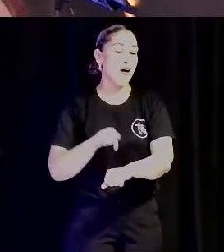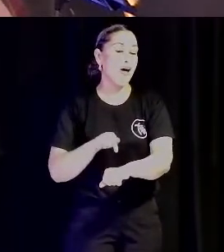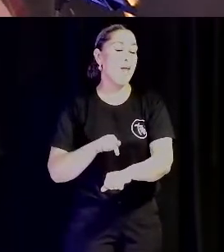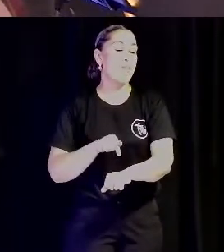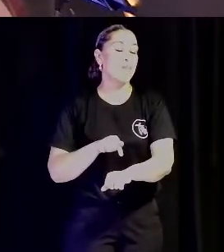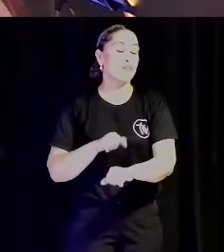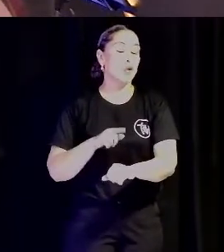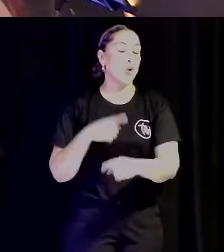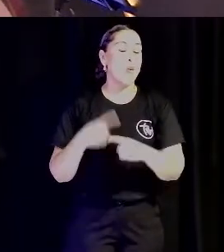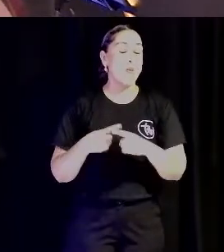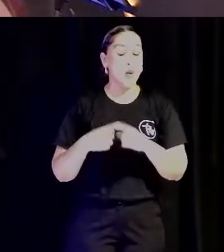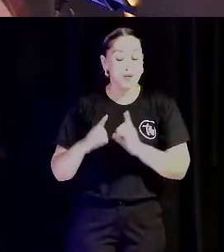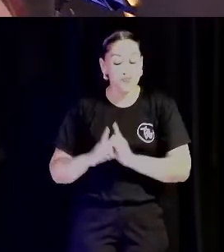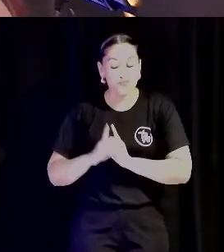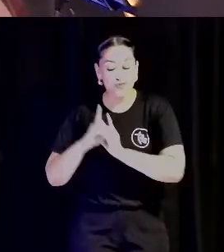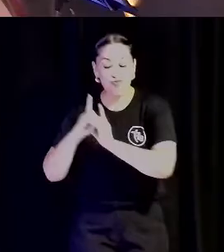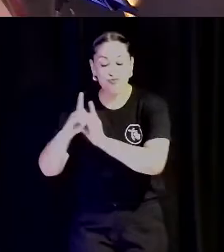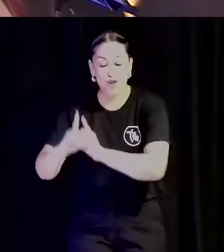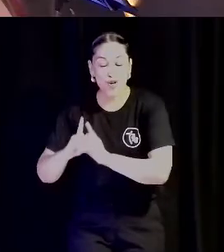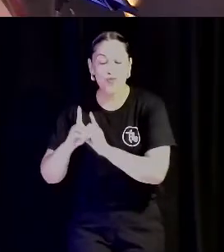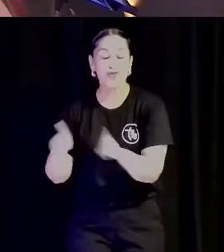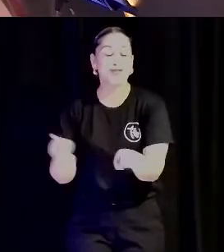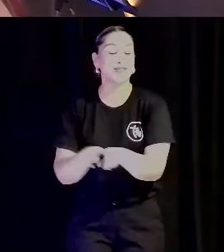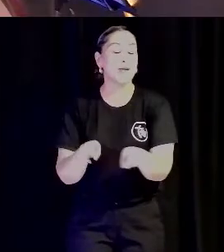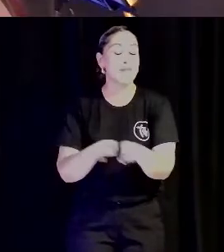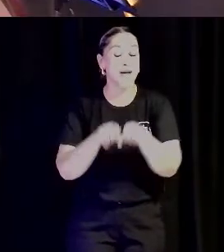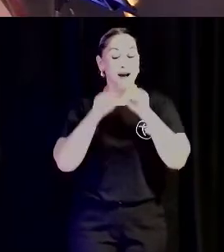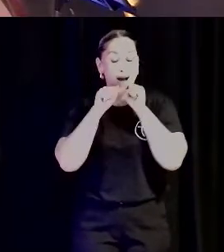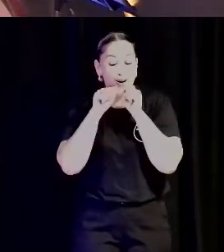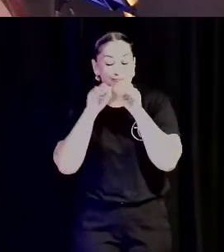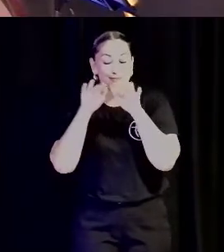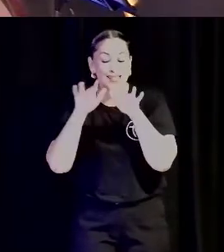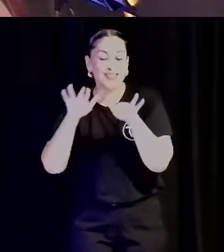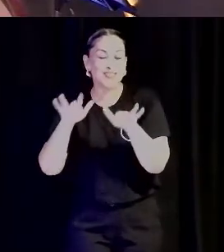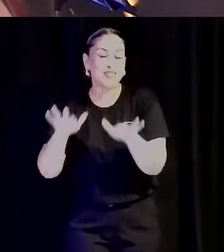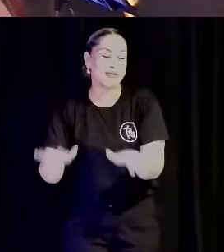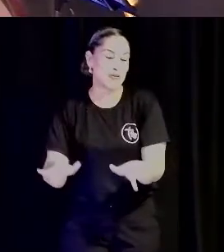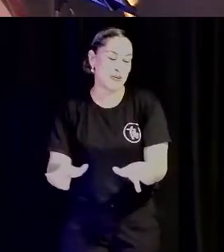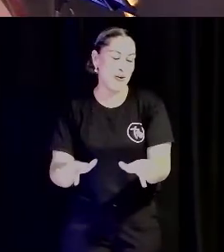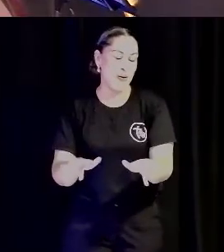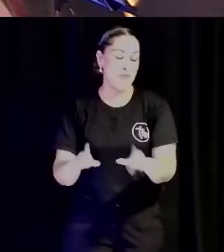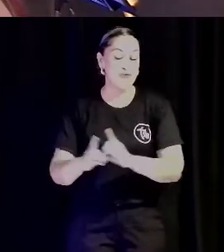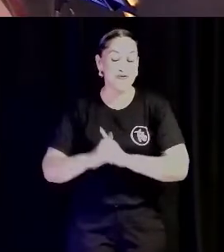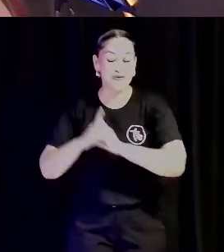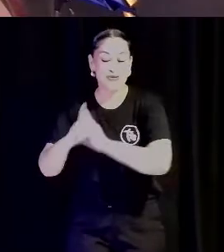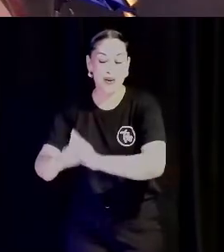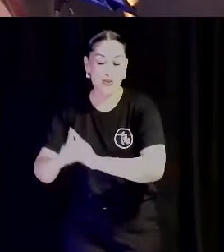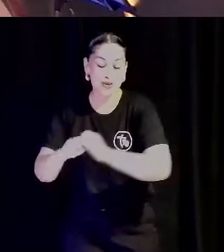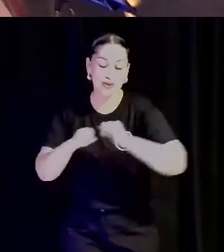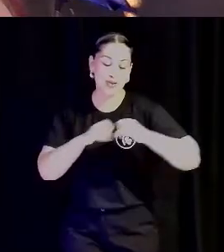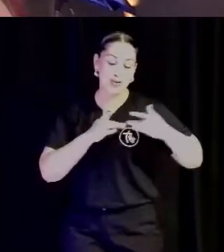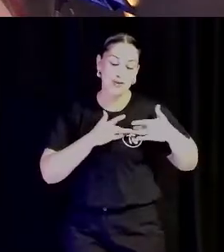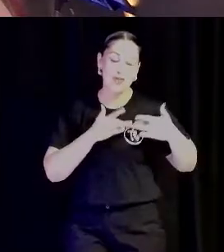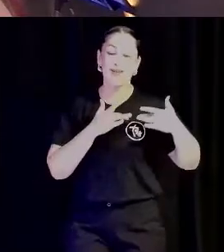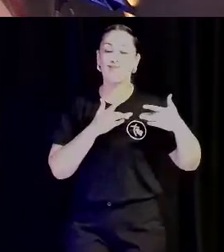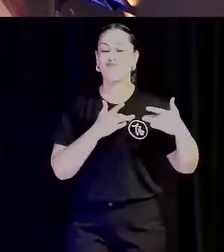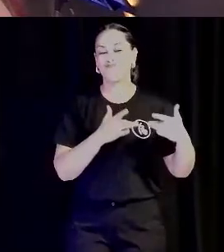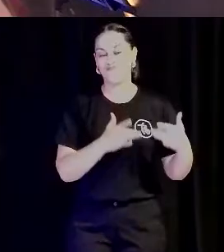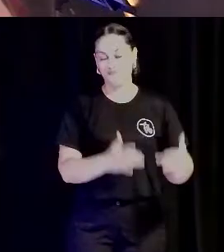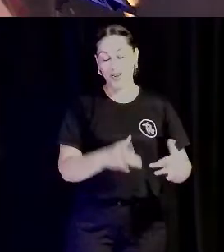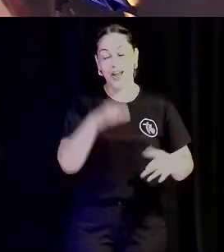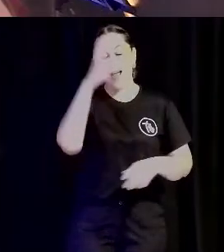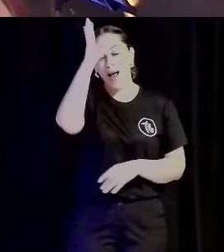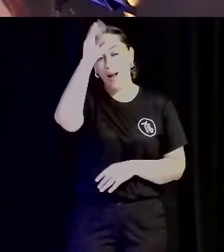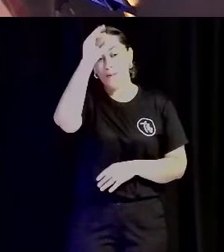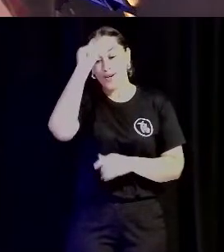Discípulos de Cristo abençoam, discípulos de Cristo são generosos, discípulos de Cristo aprenderam